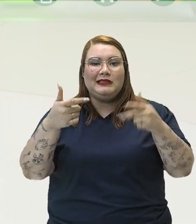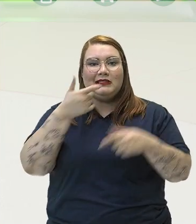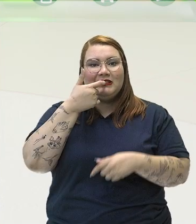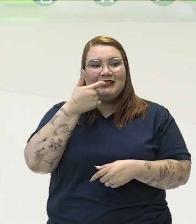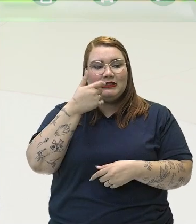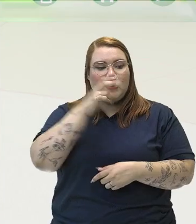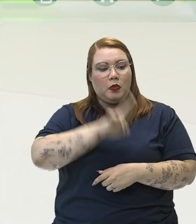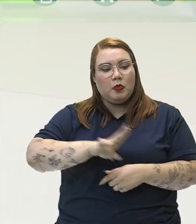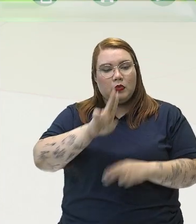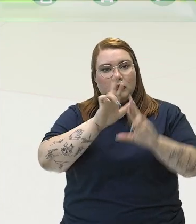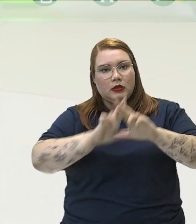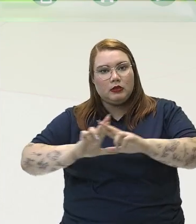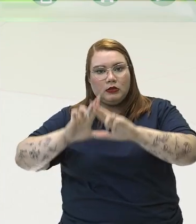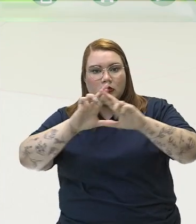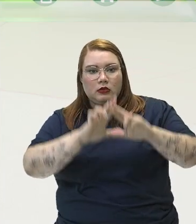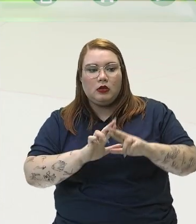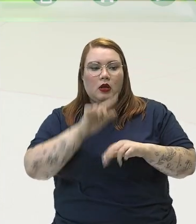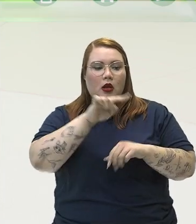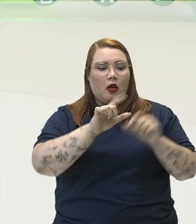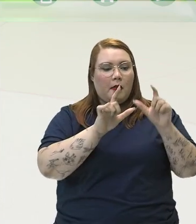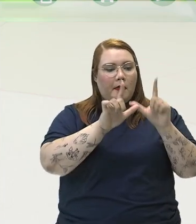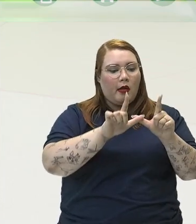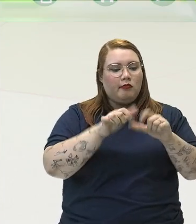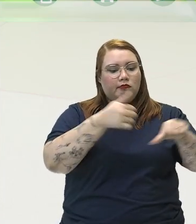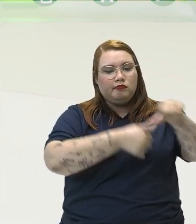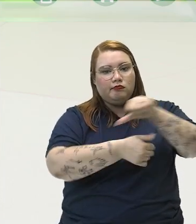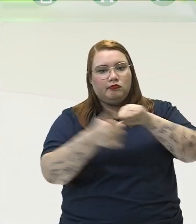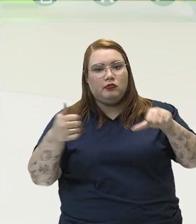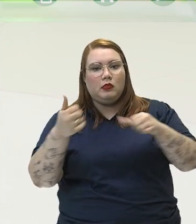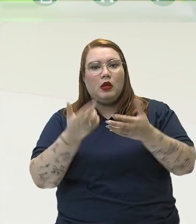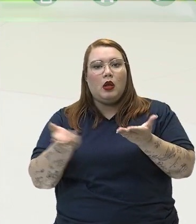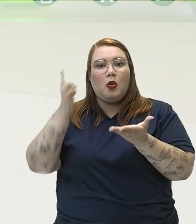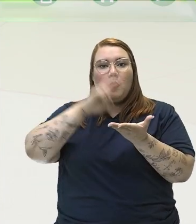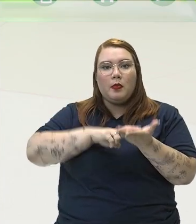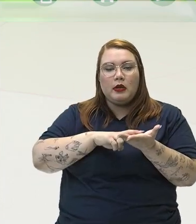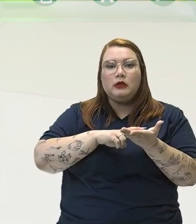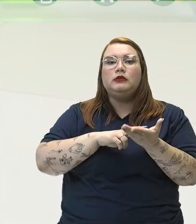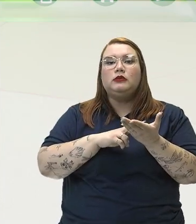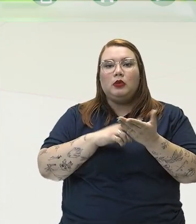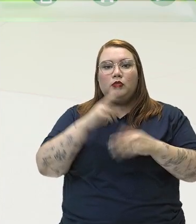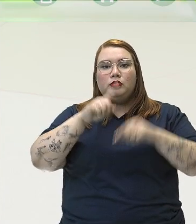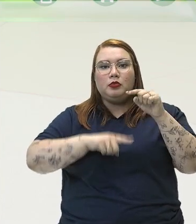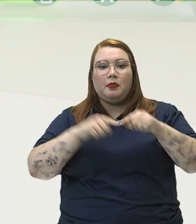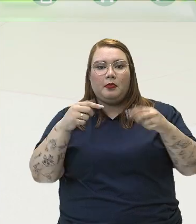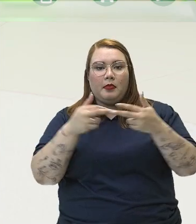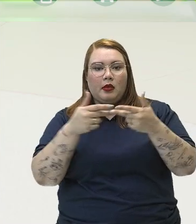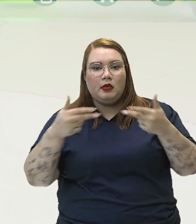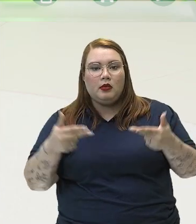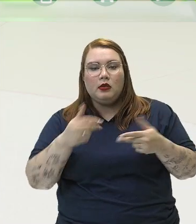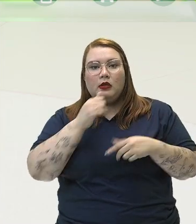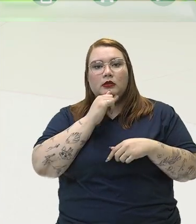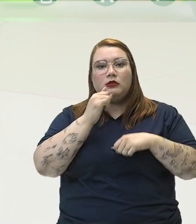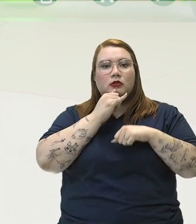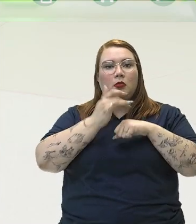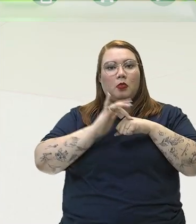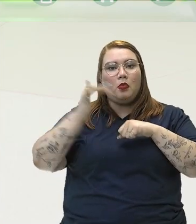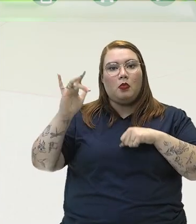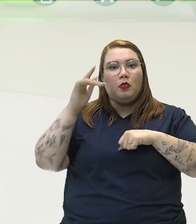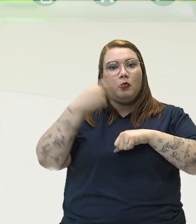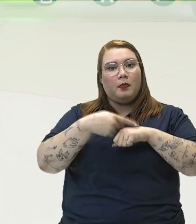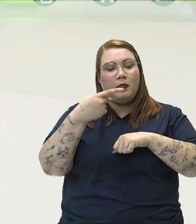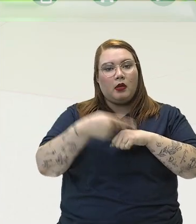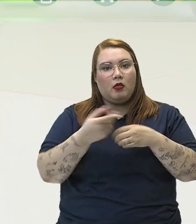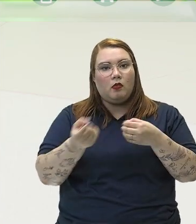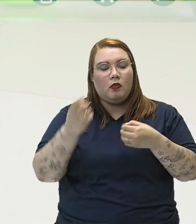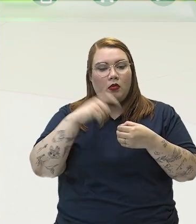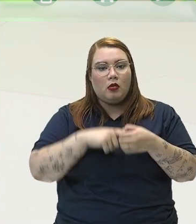reciclados, as placas elas são processadas para a recuperação de metais preciosos como ouro e prata, e os